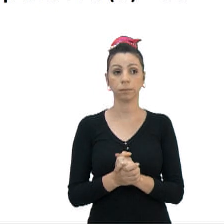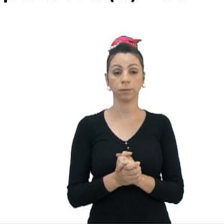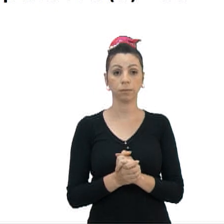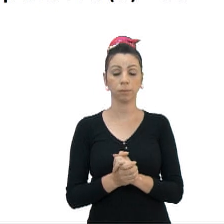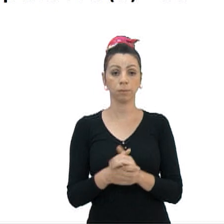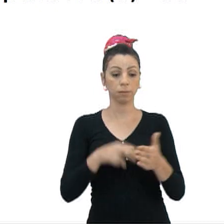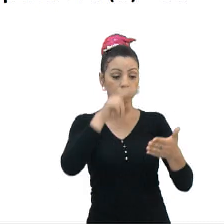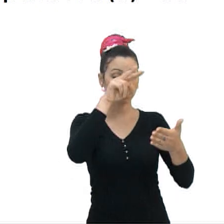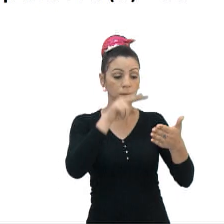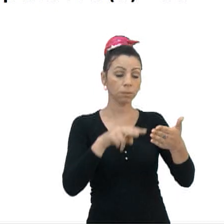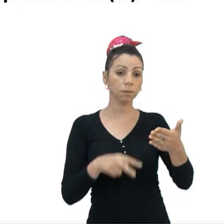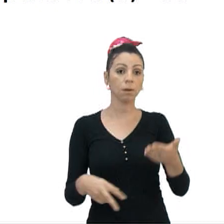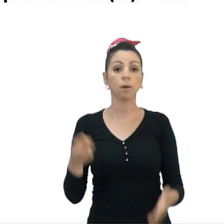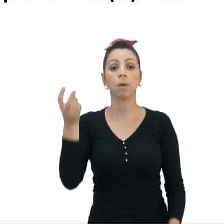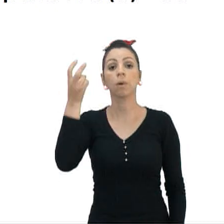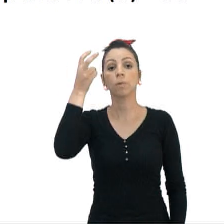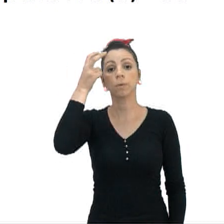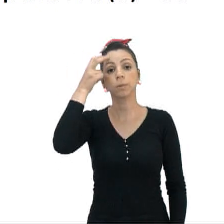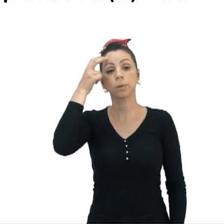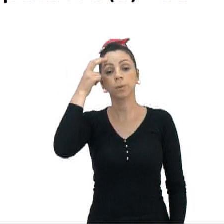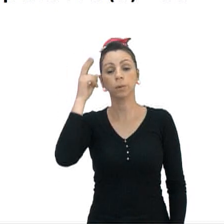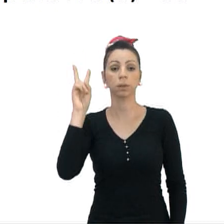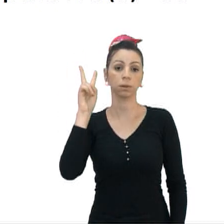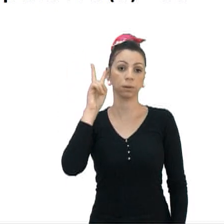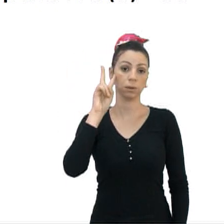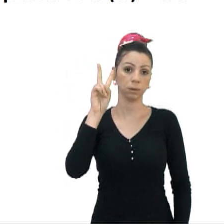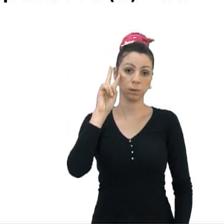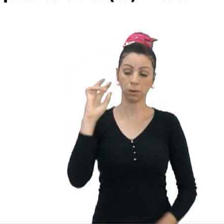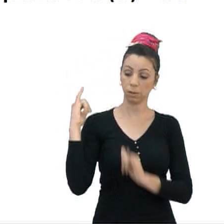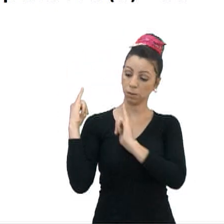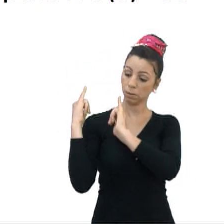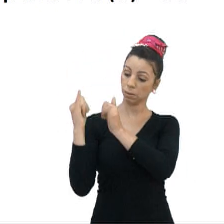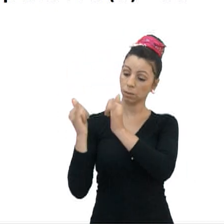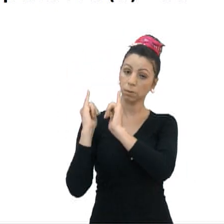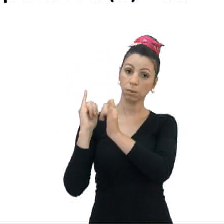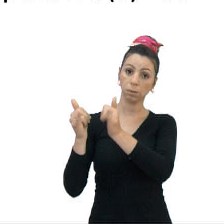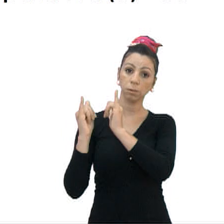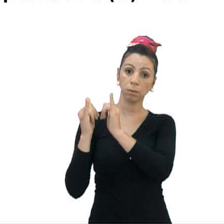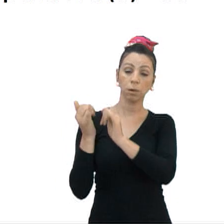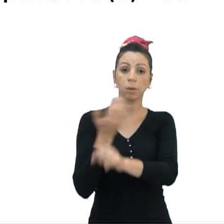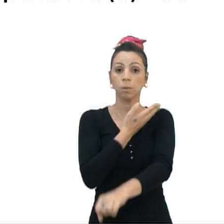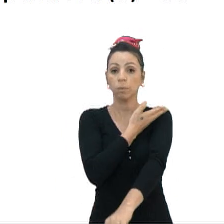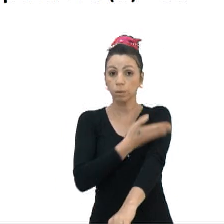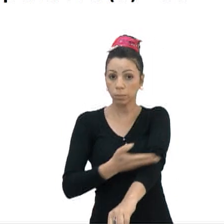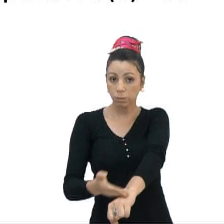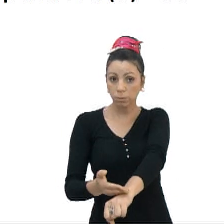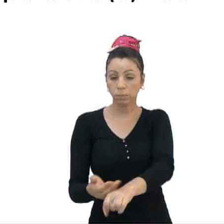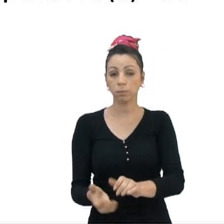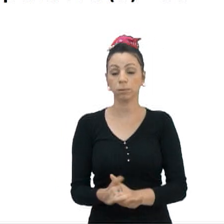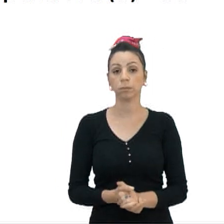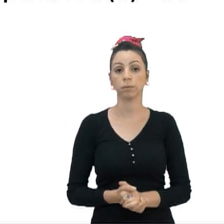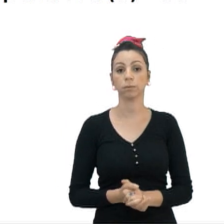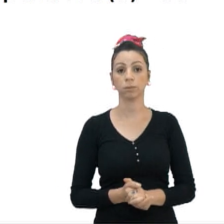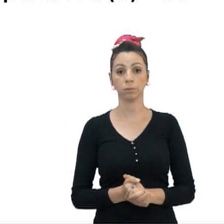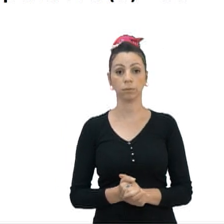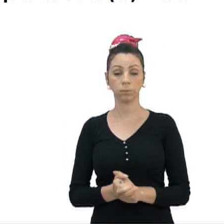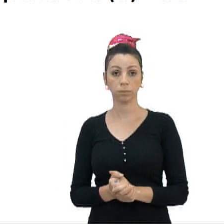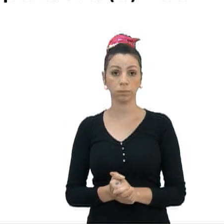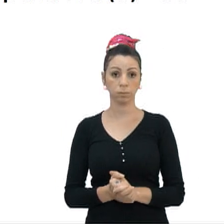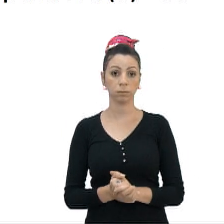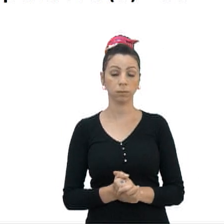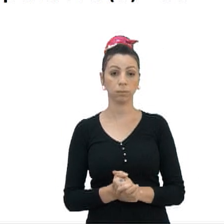trecho. Cultura, histórias, contos, lendas e costumes. Dignificam o turismo